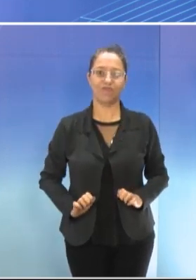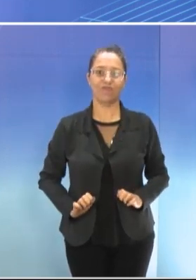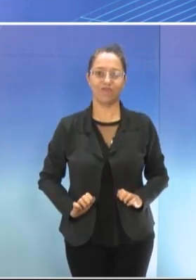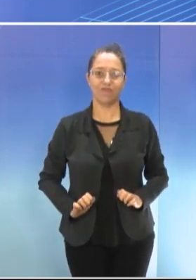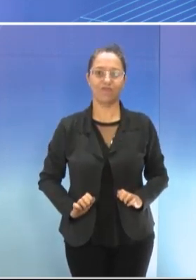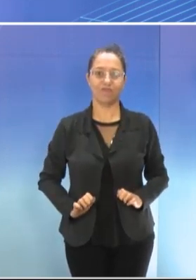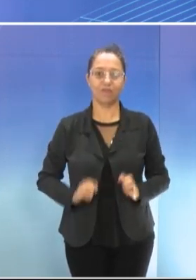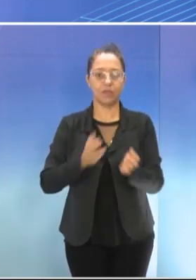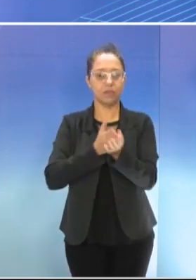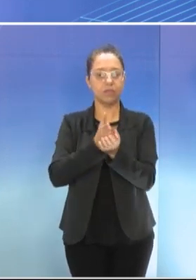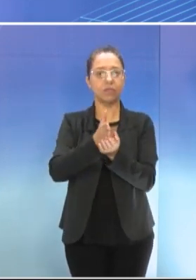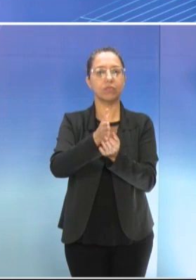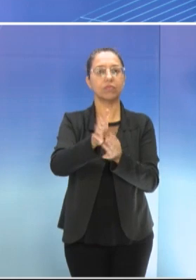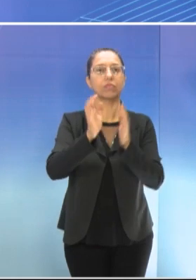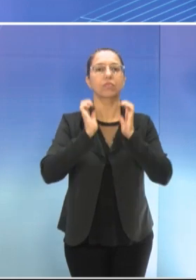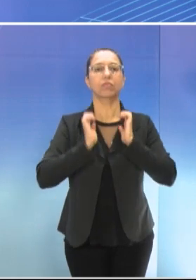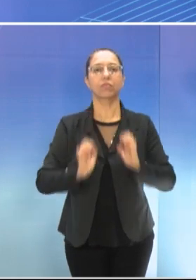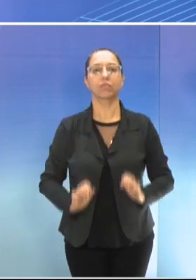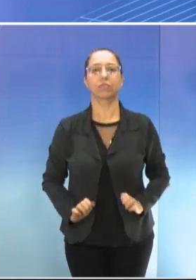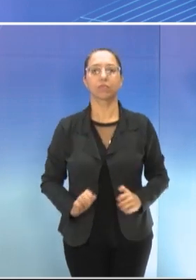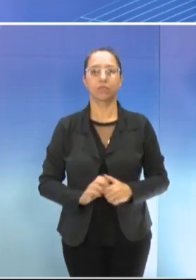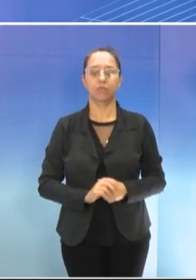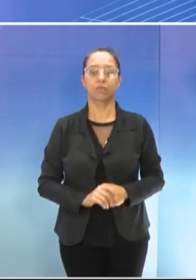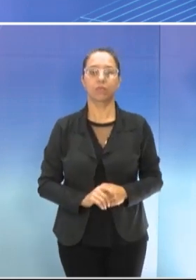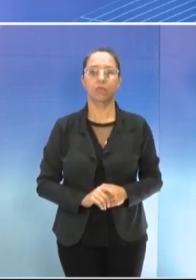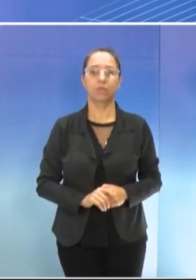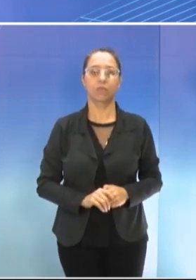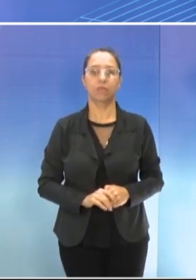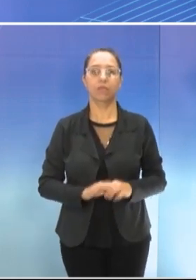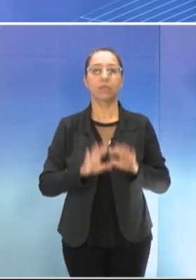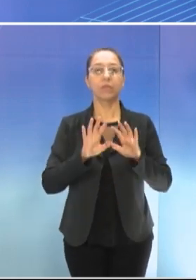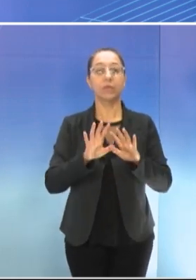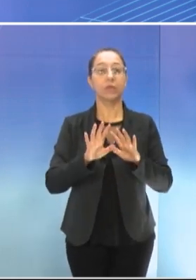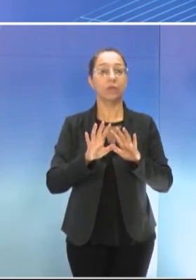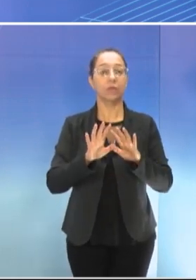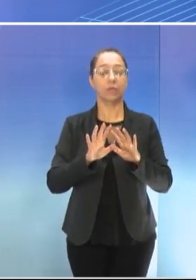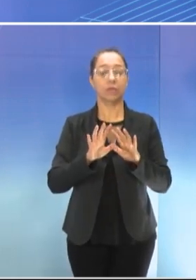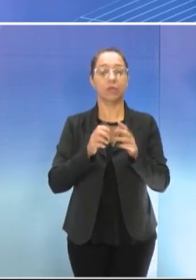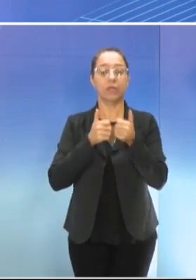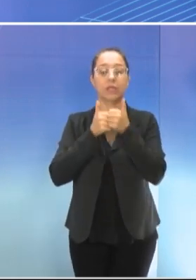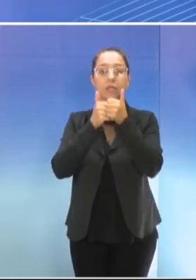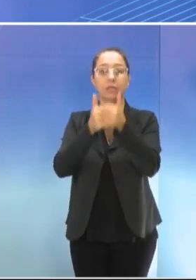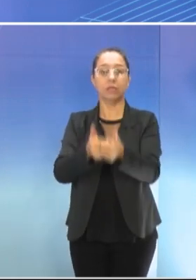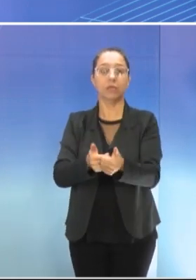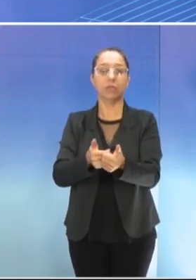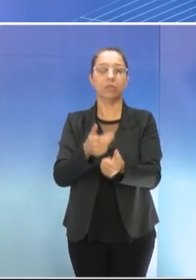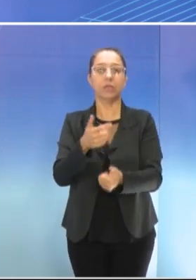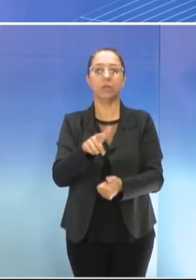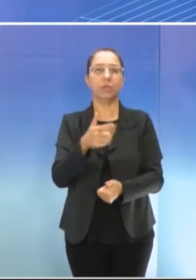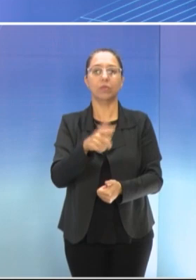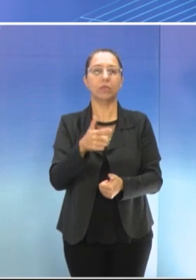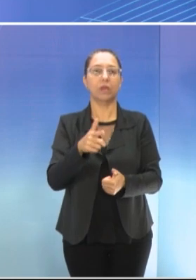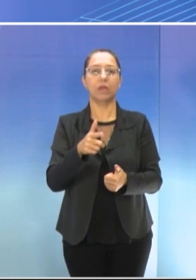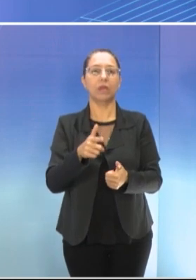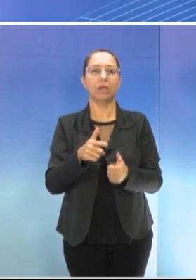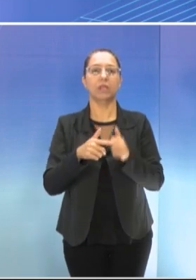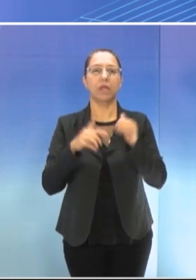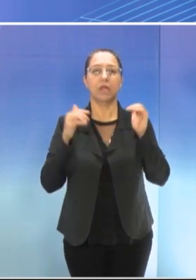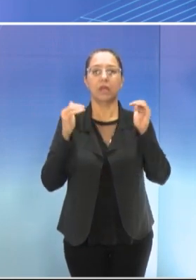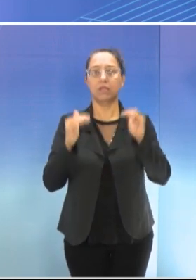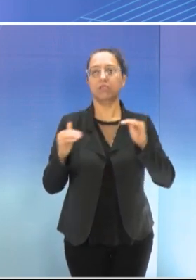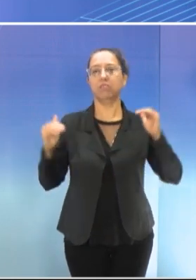né? Para ser um cristão ético. Então, para o cristianismo não existe autonomia moral.